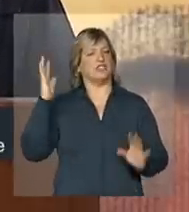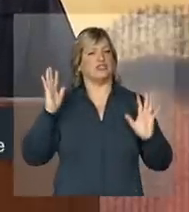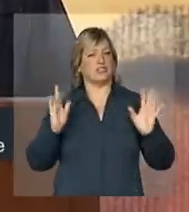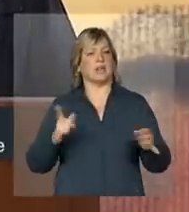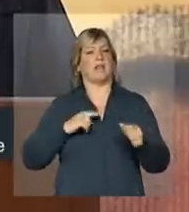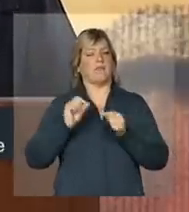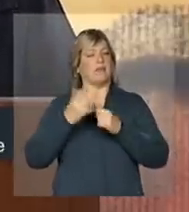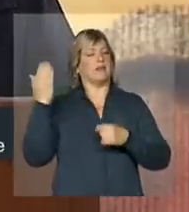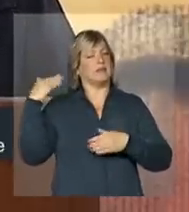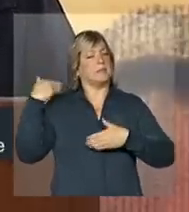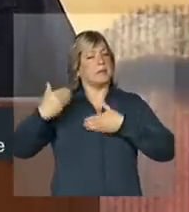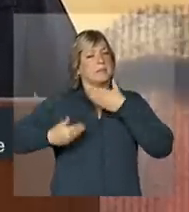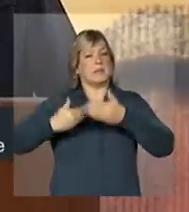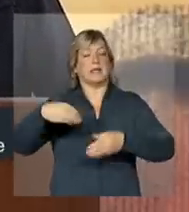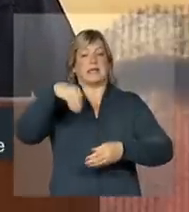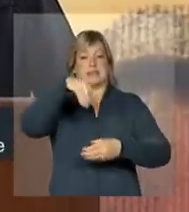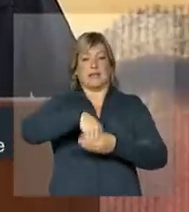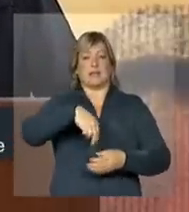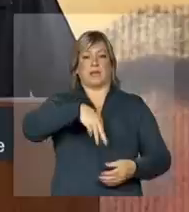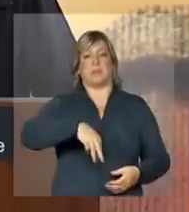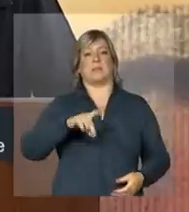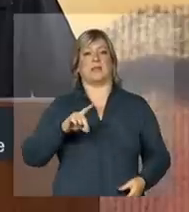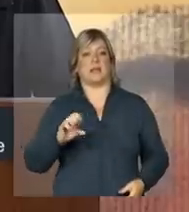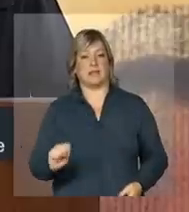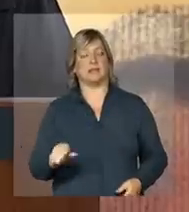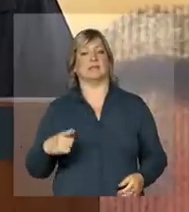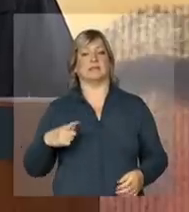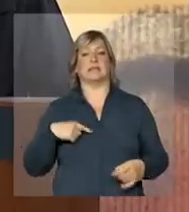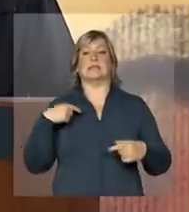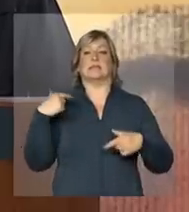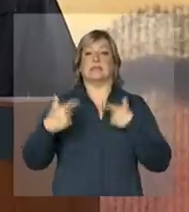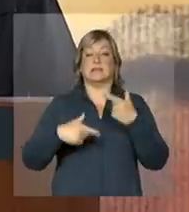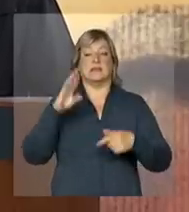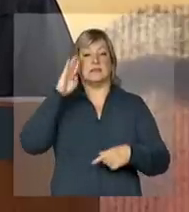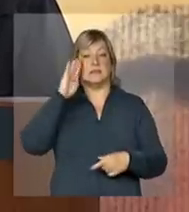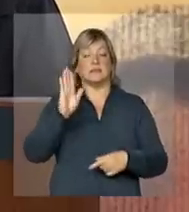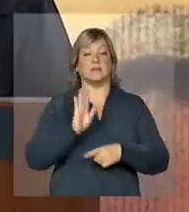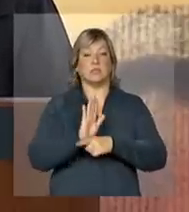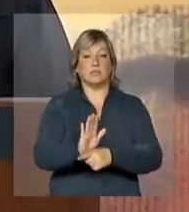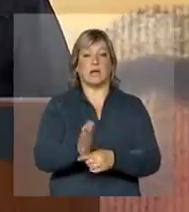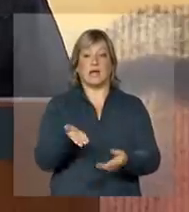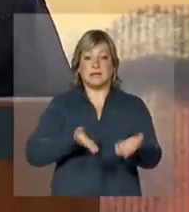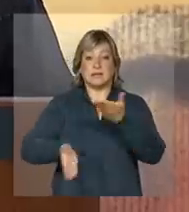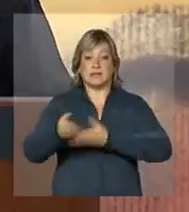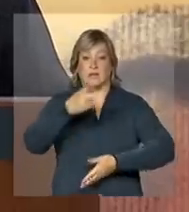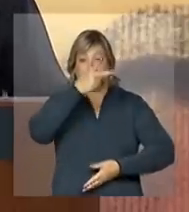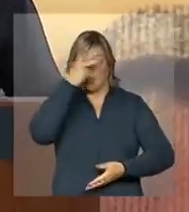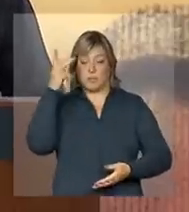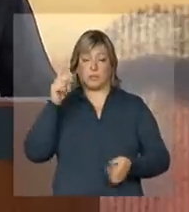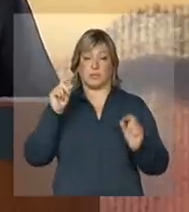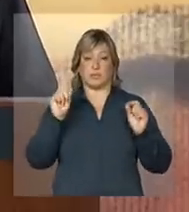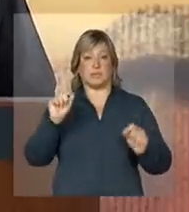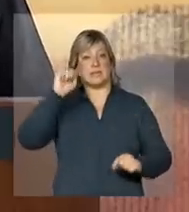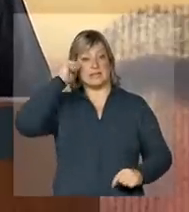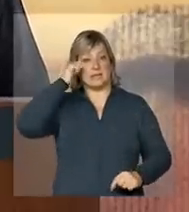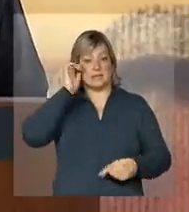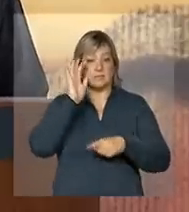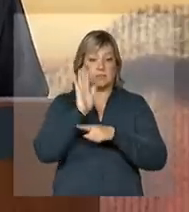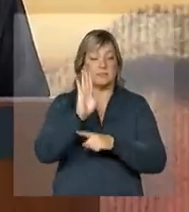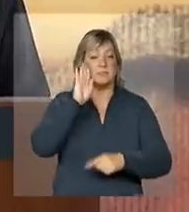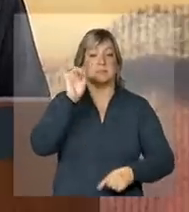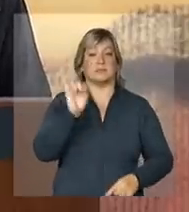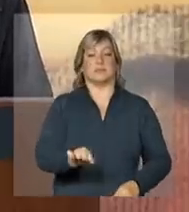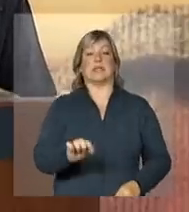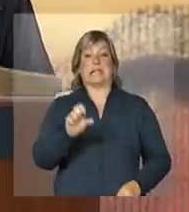ministério de Desenvolvimento Social elas são voltadas majoritariamente para o atendimento da população negra se